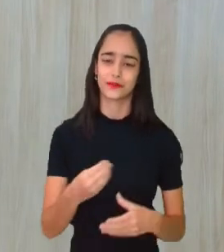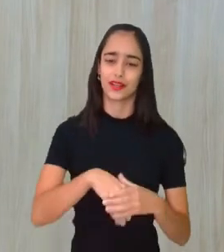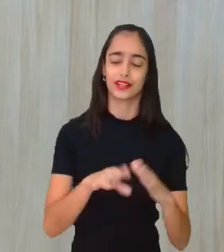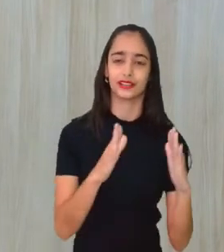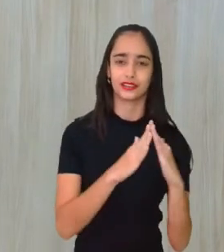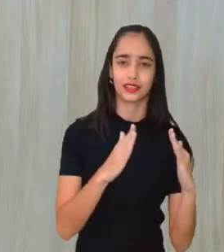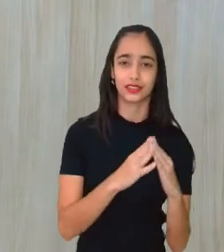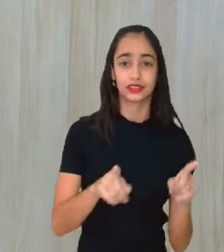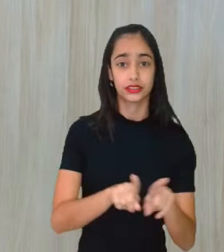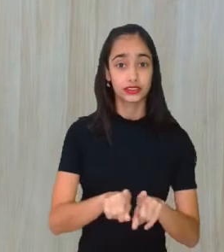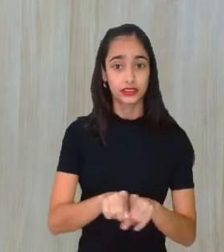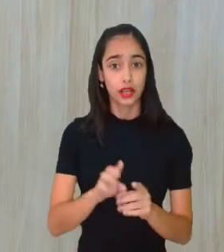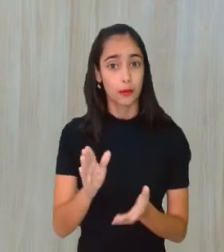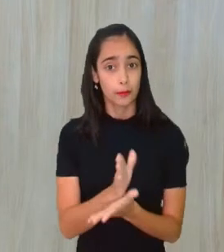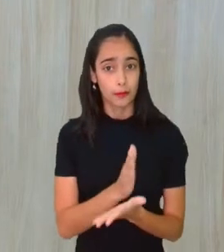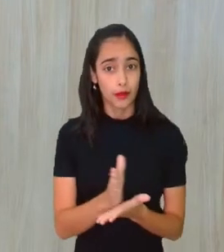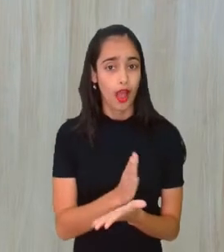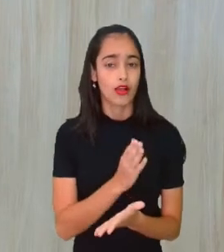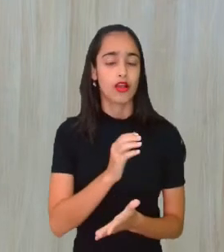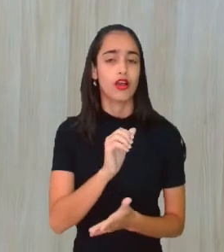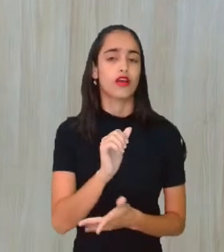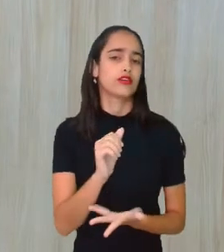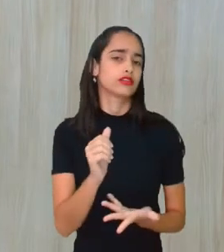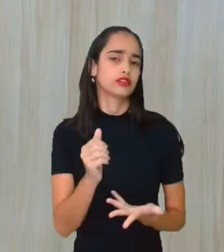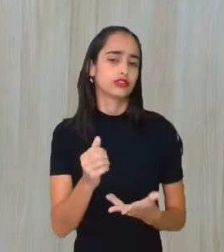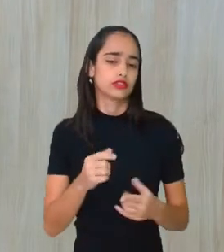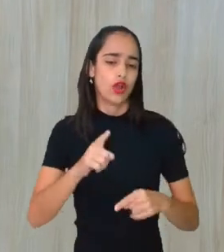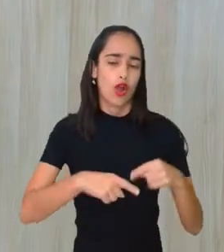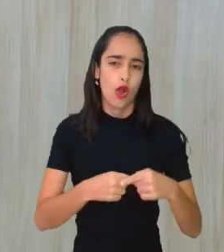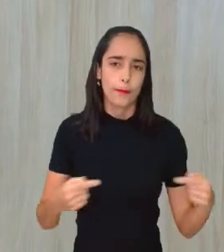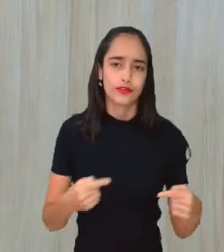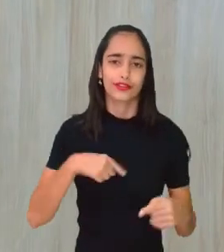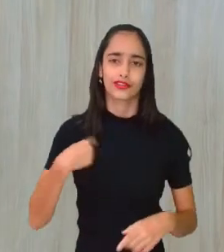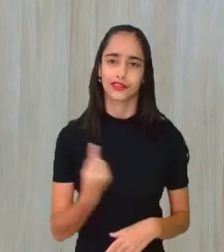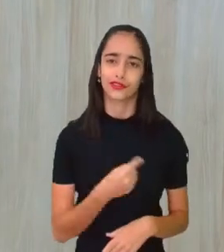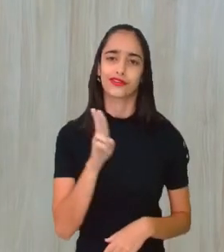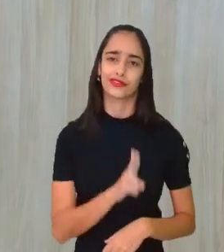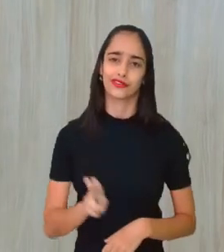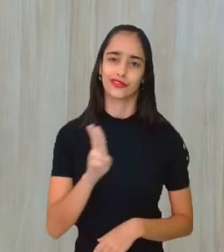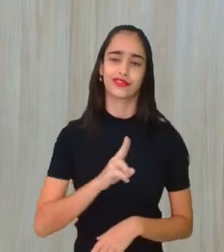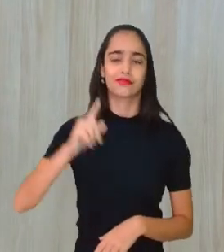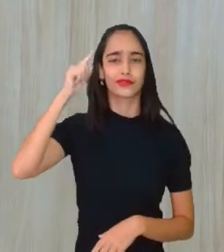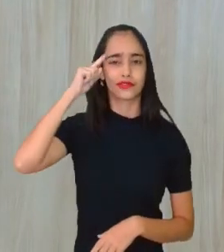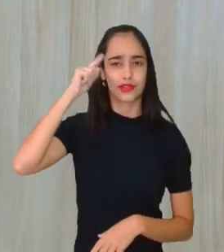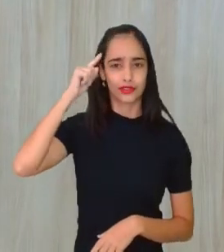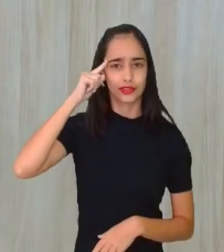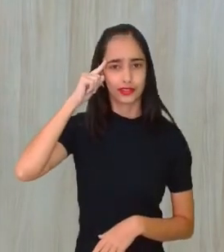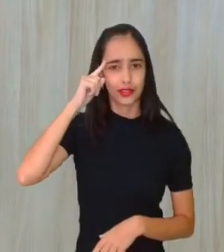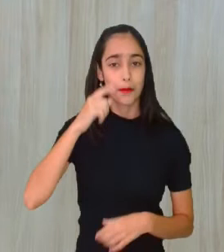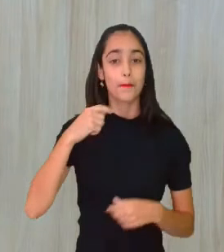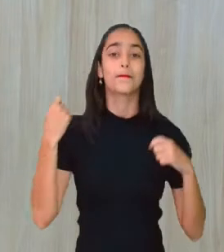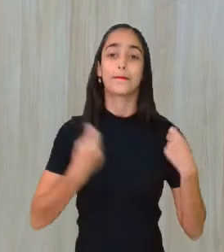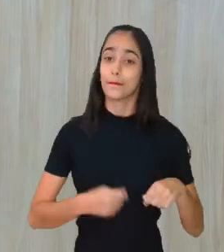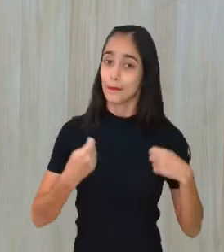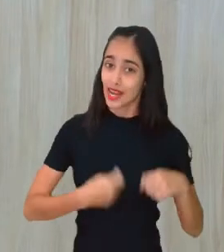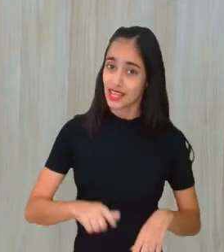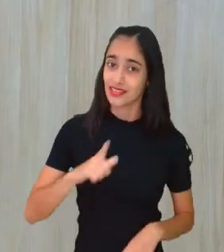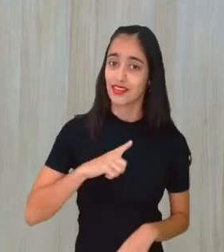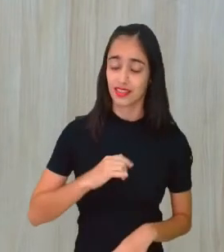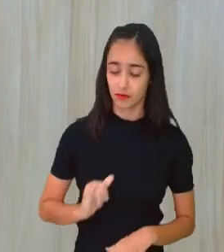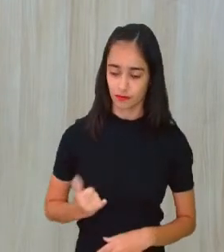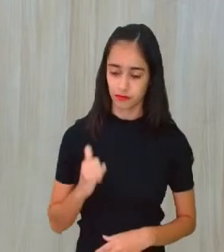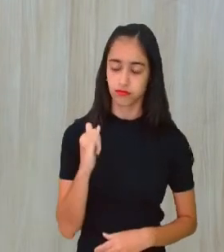que utilizamos diariamente, eles possuem esses circuitos elétricos. E para que ocorra esses